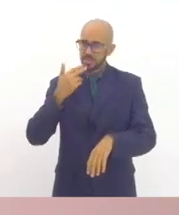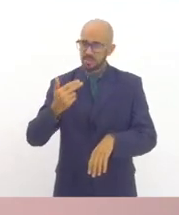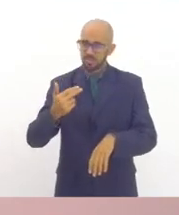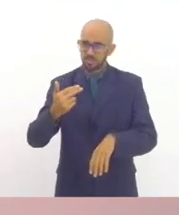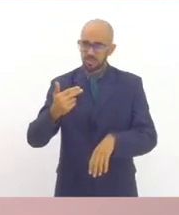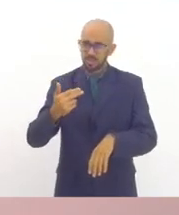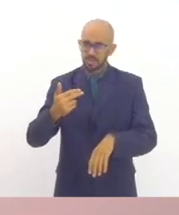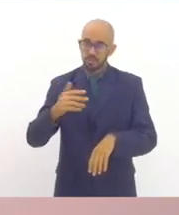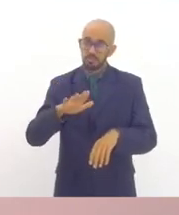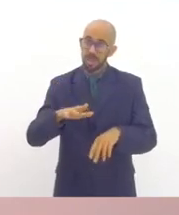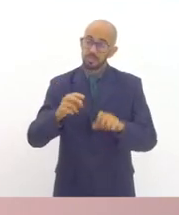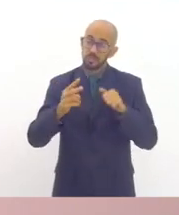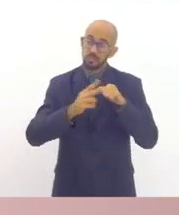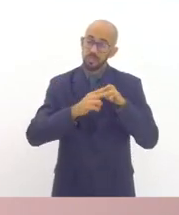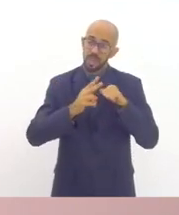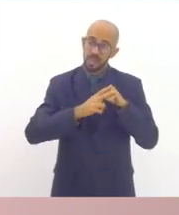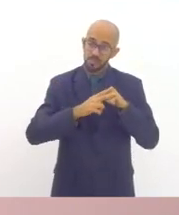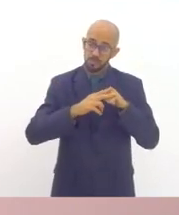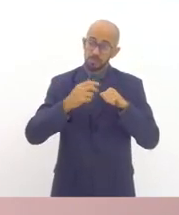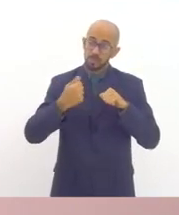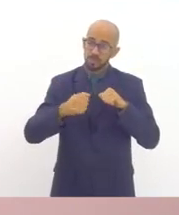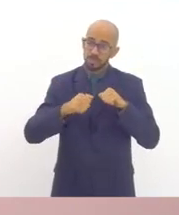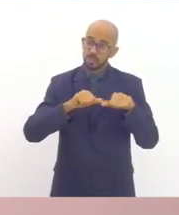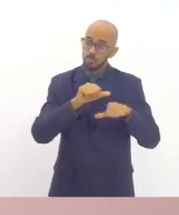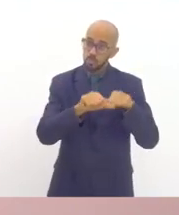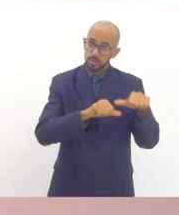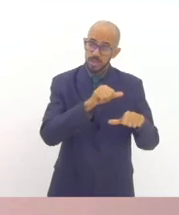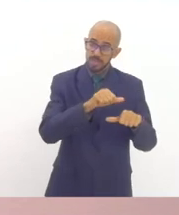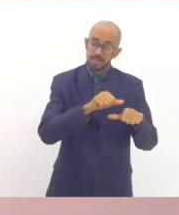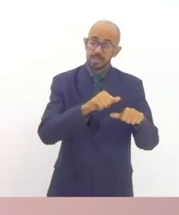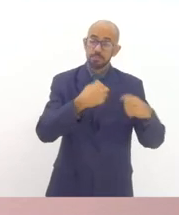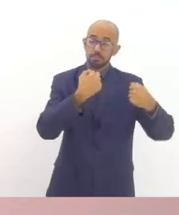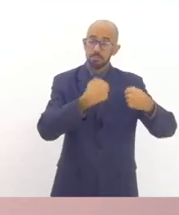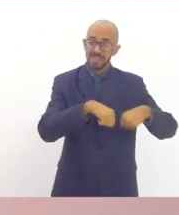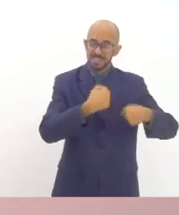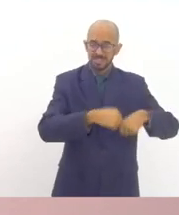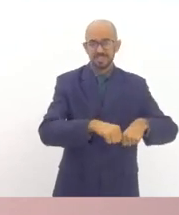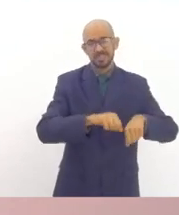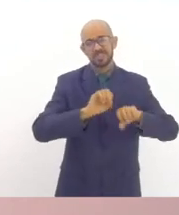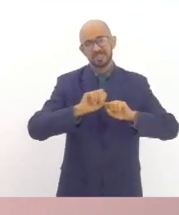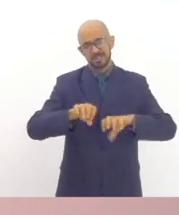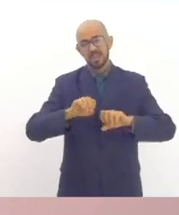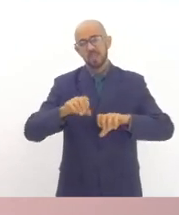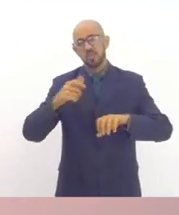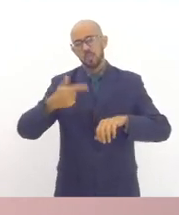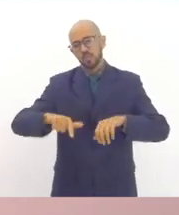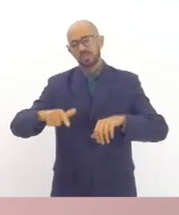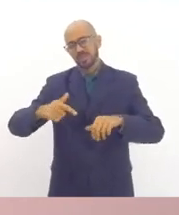verbo deveria ser devem ser ensinadas outras línguas. Tá?